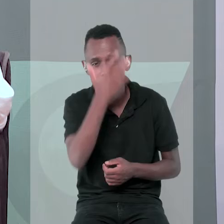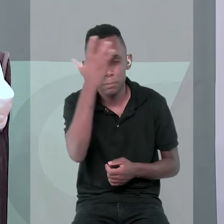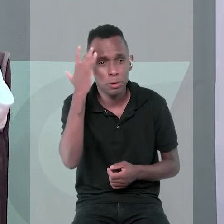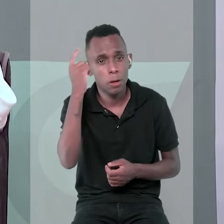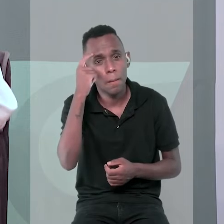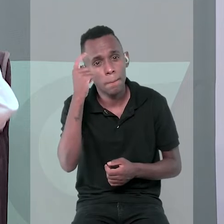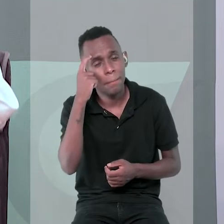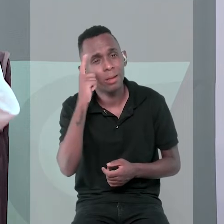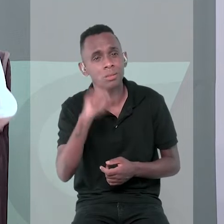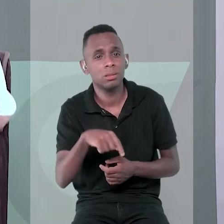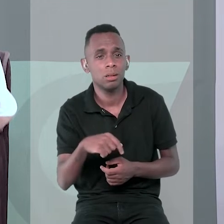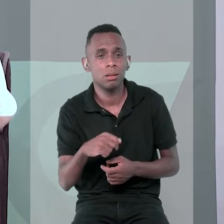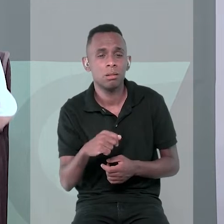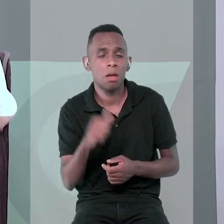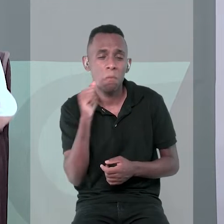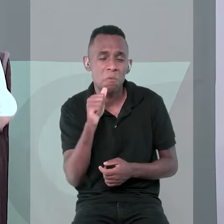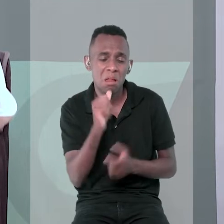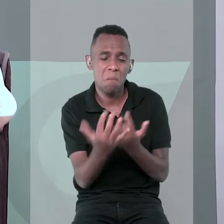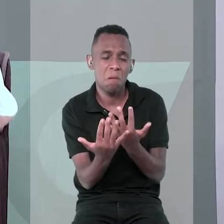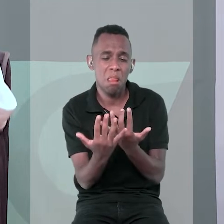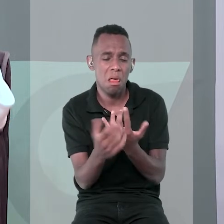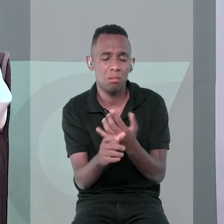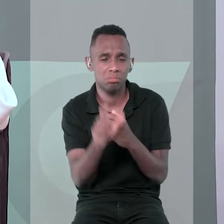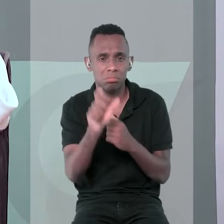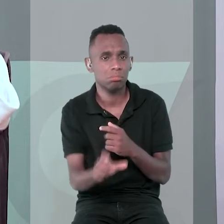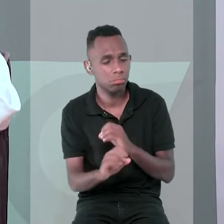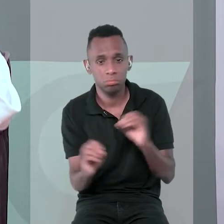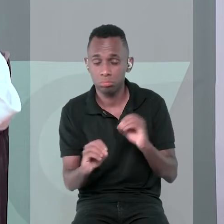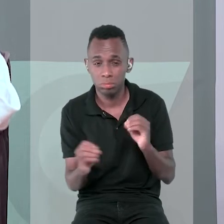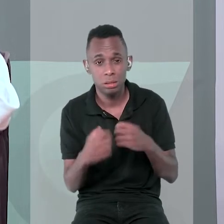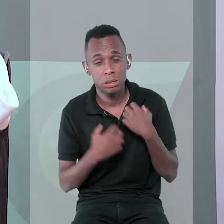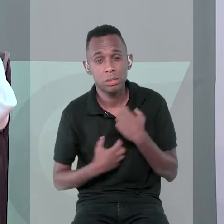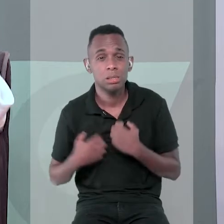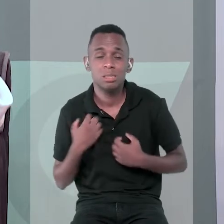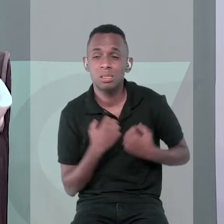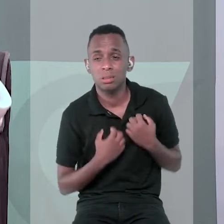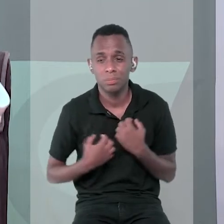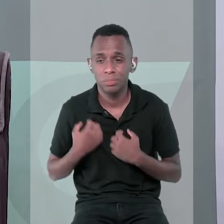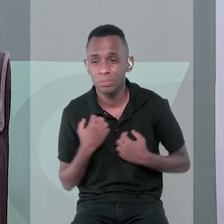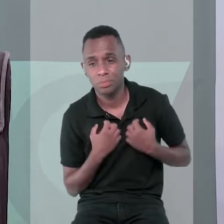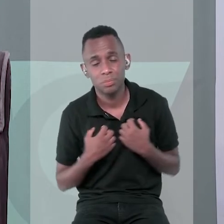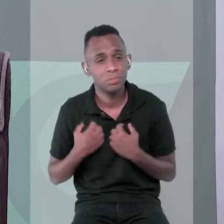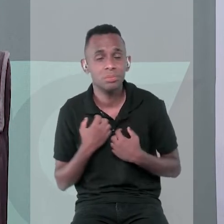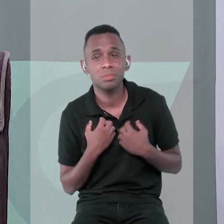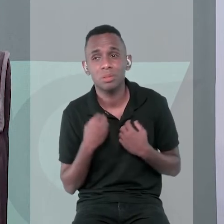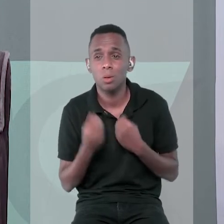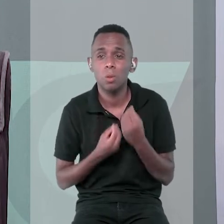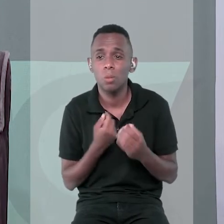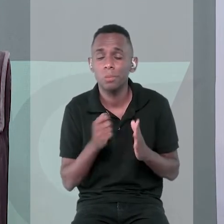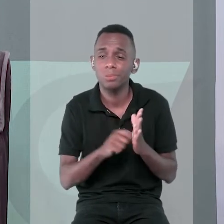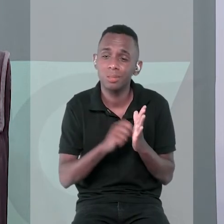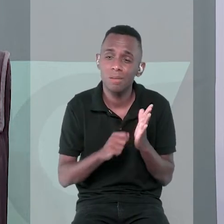que a última imagem da Joana d'Arc é lá na fogueira. E sabe, isso me incomodava. Eu falei, gente, eu não sabia como é que eu